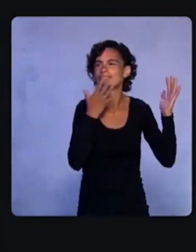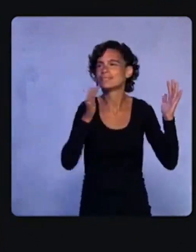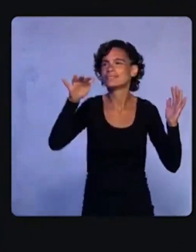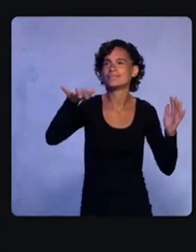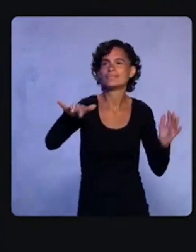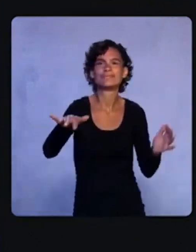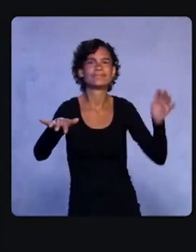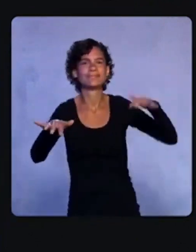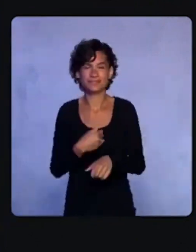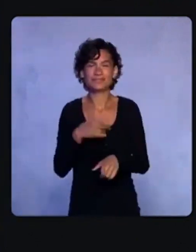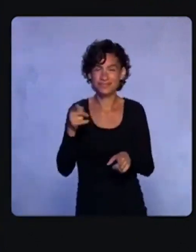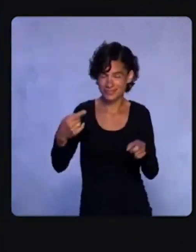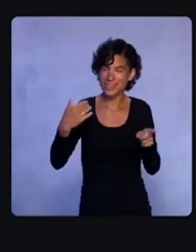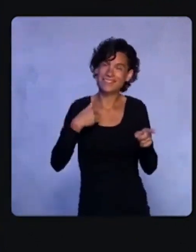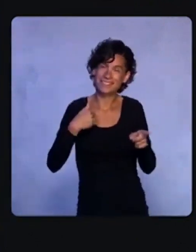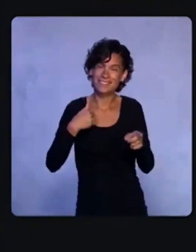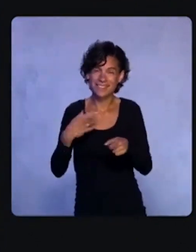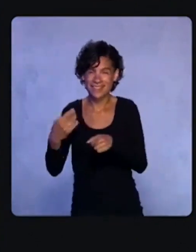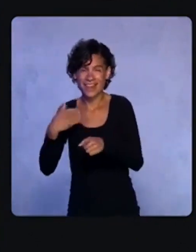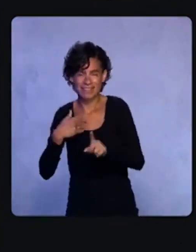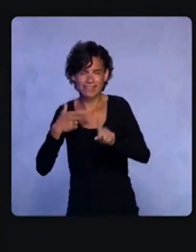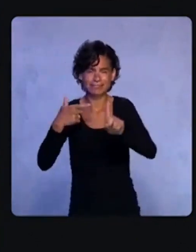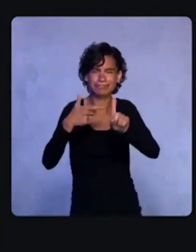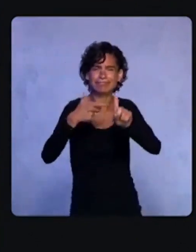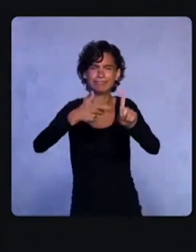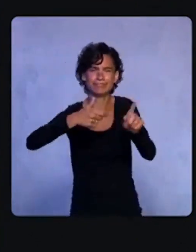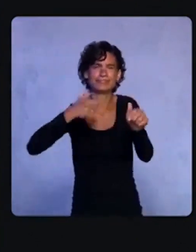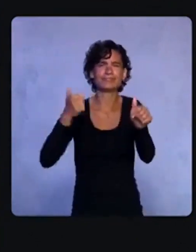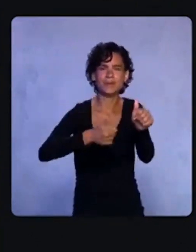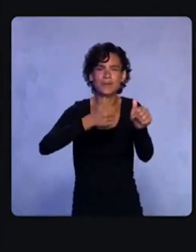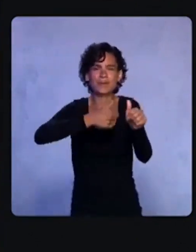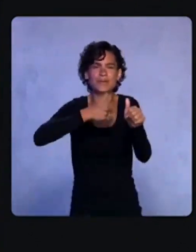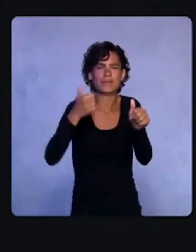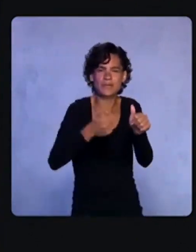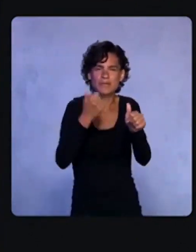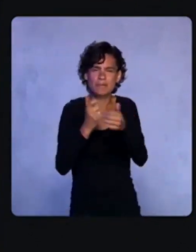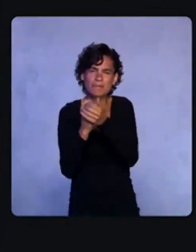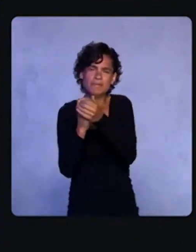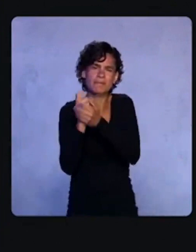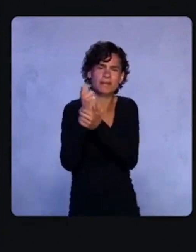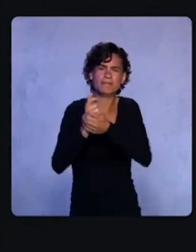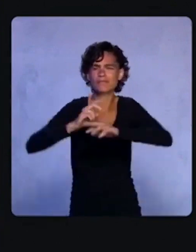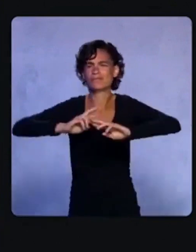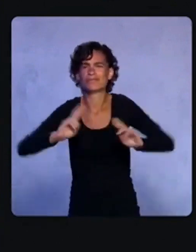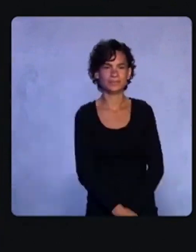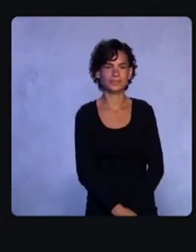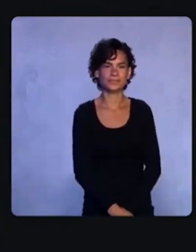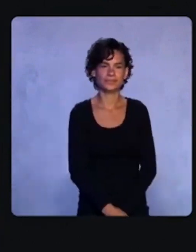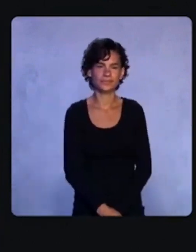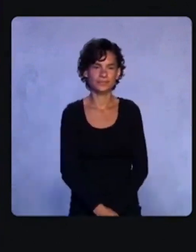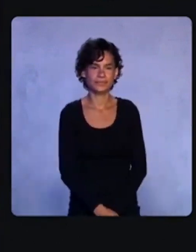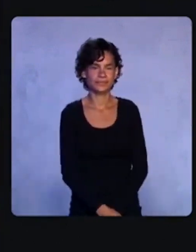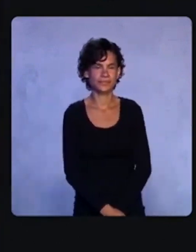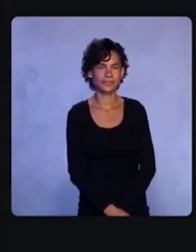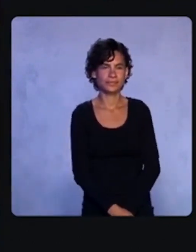voz de cantores de ópera e criou imagens de monstrinhos simpáticos que cantaram música pop.